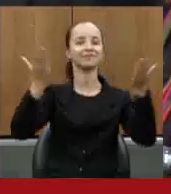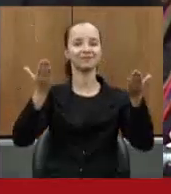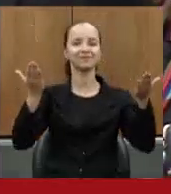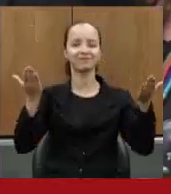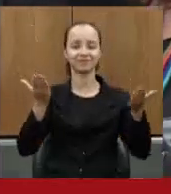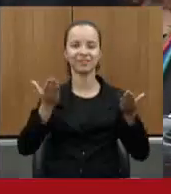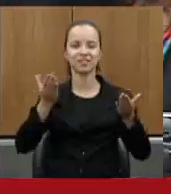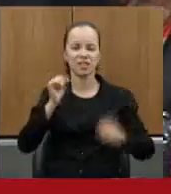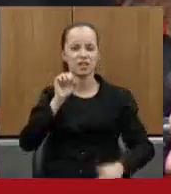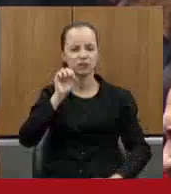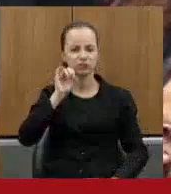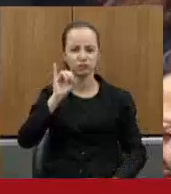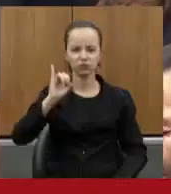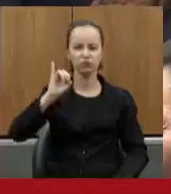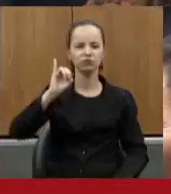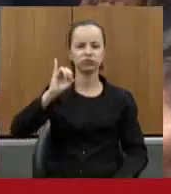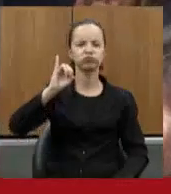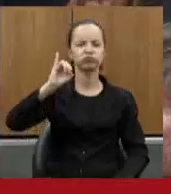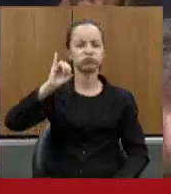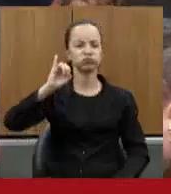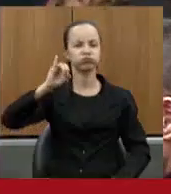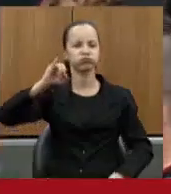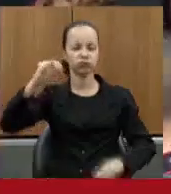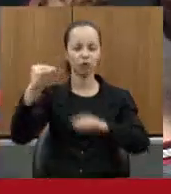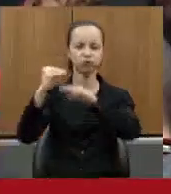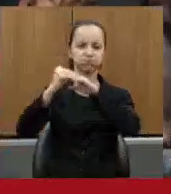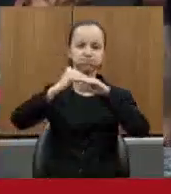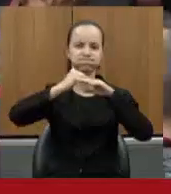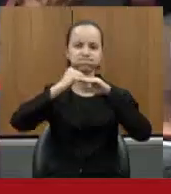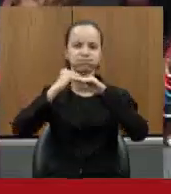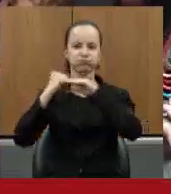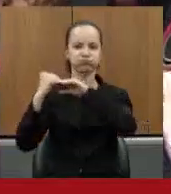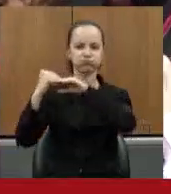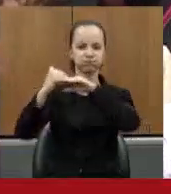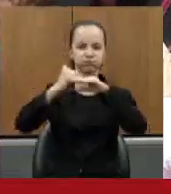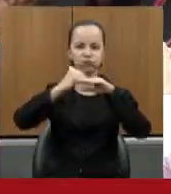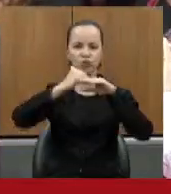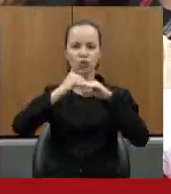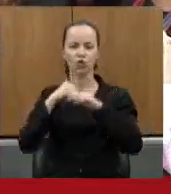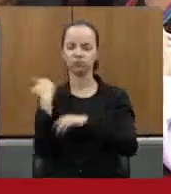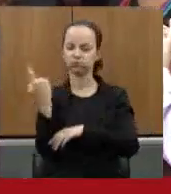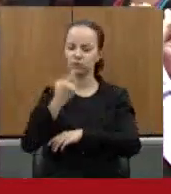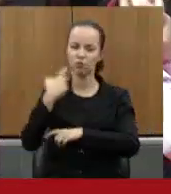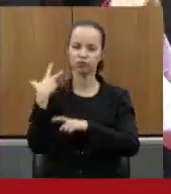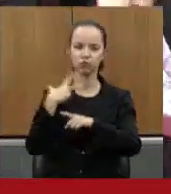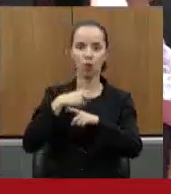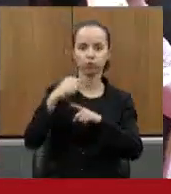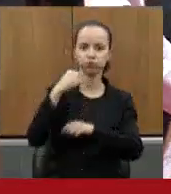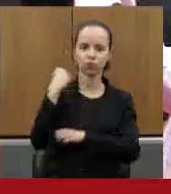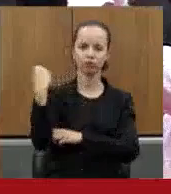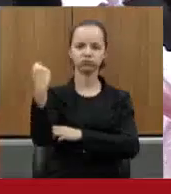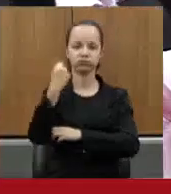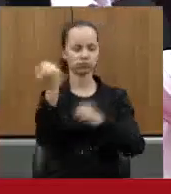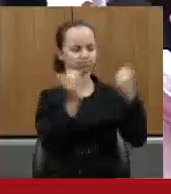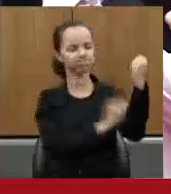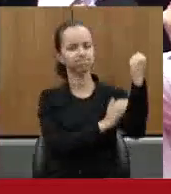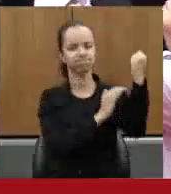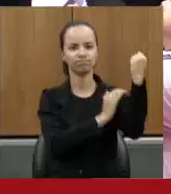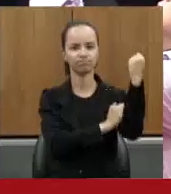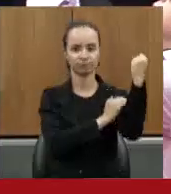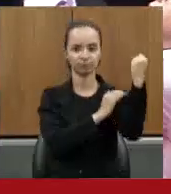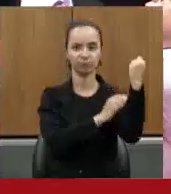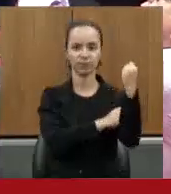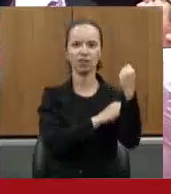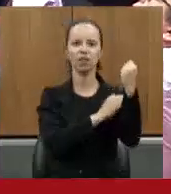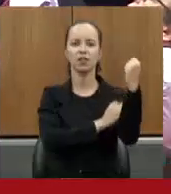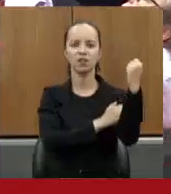instante. Se o penhor dessa igualdade conseguimos conquistar com braço